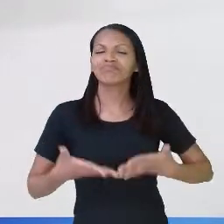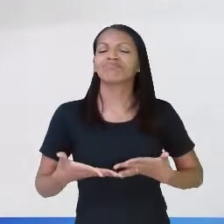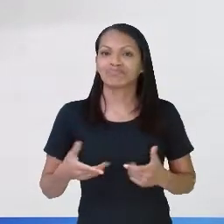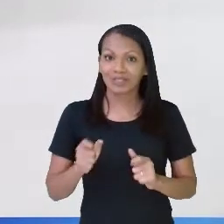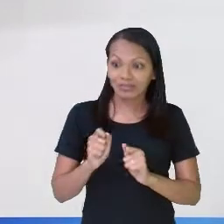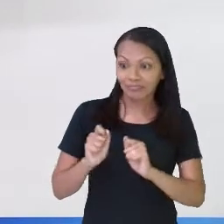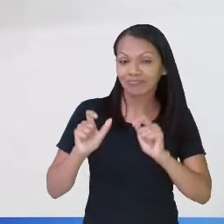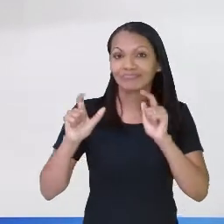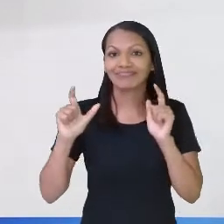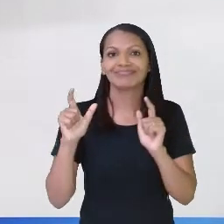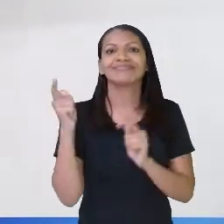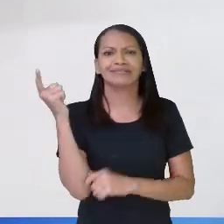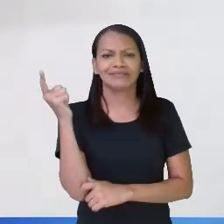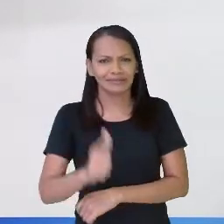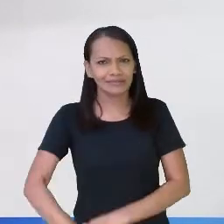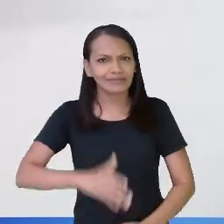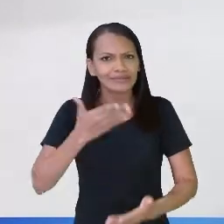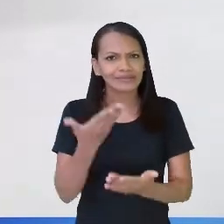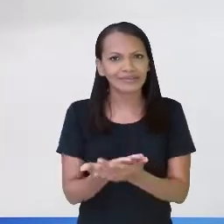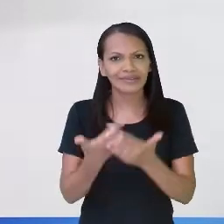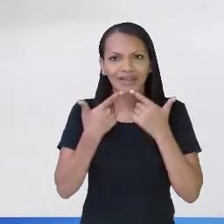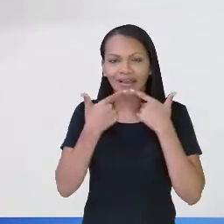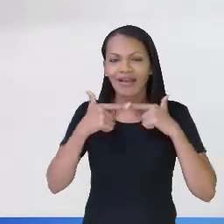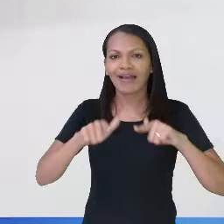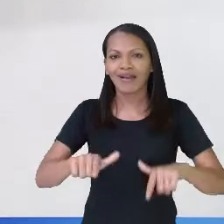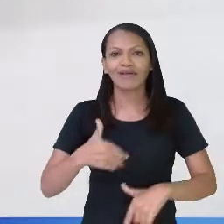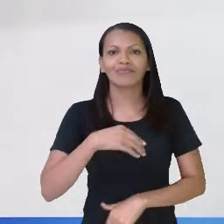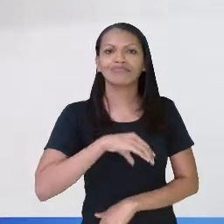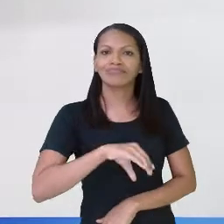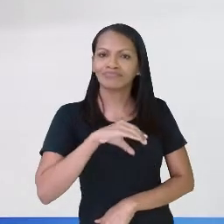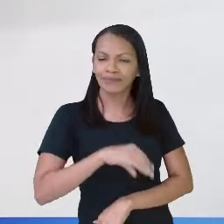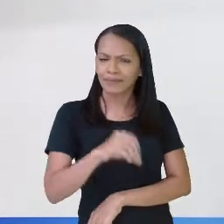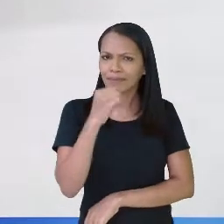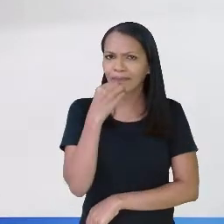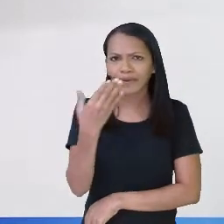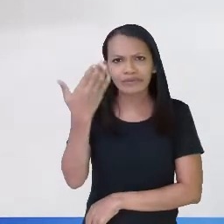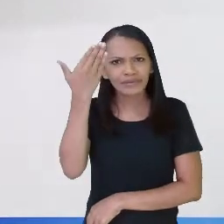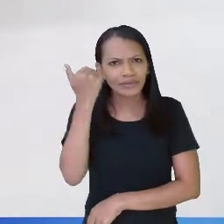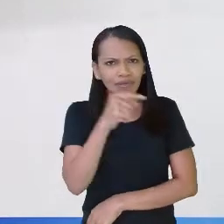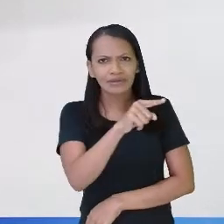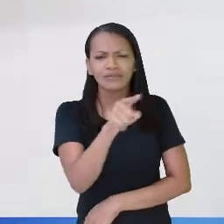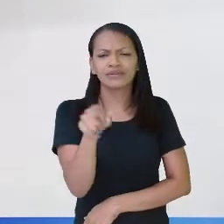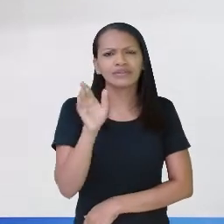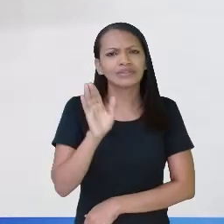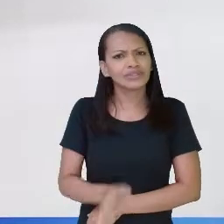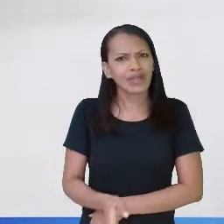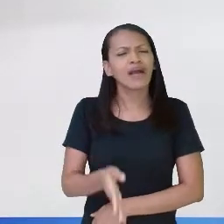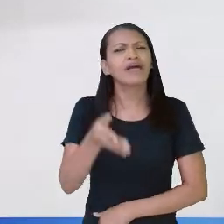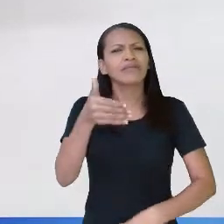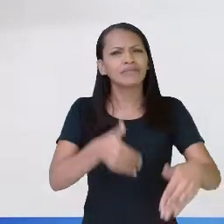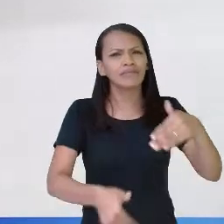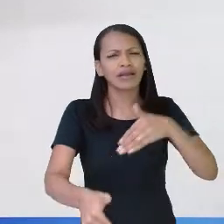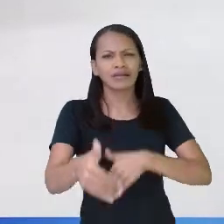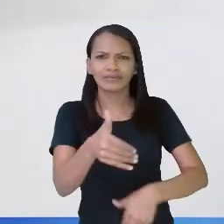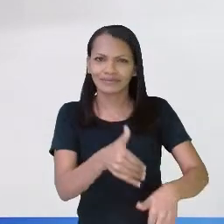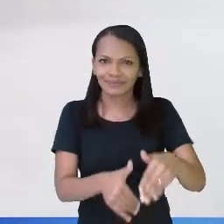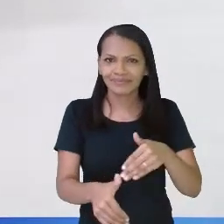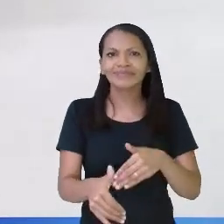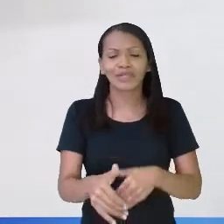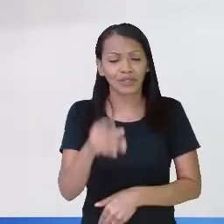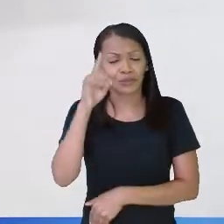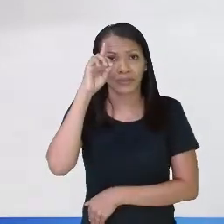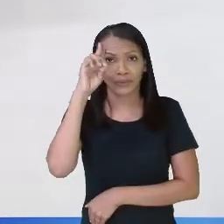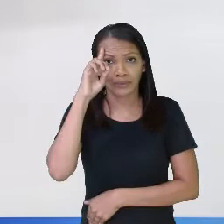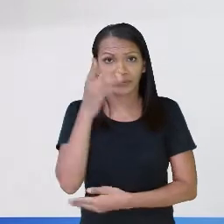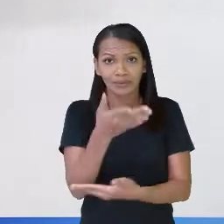dispostos para mais uma aula de língua portuguesa. Muito bom saber que vocês já estão aí prontos todos os